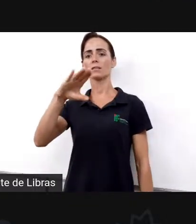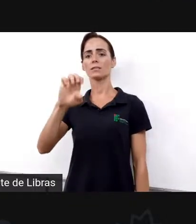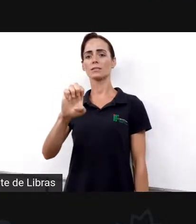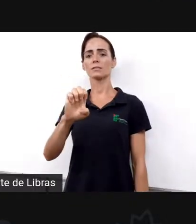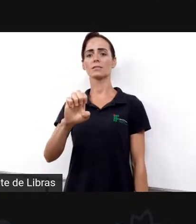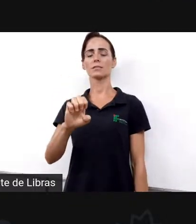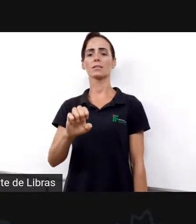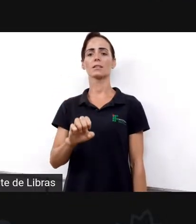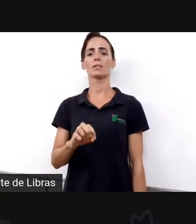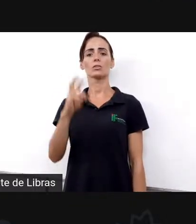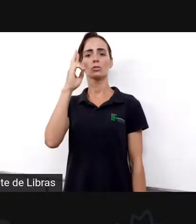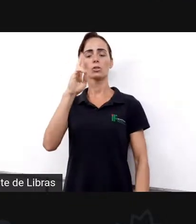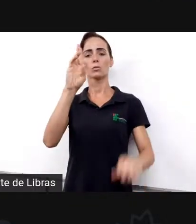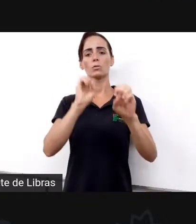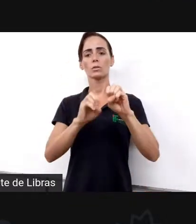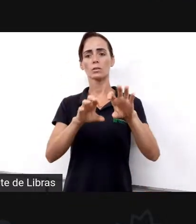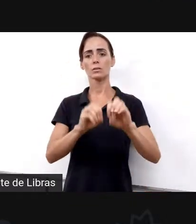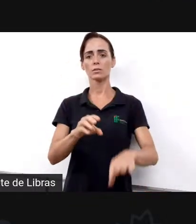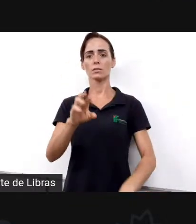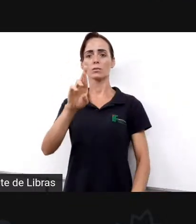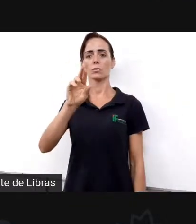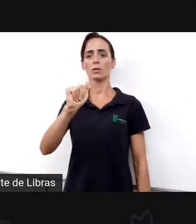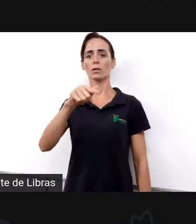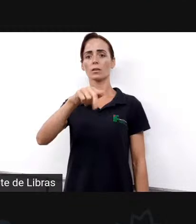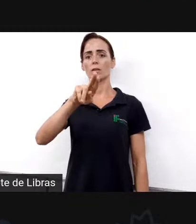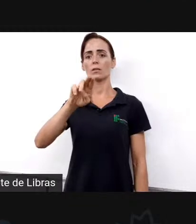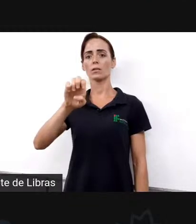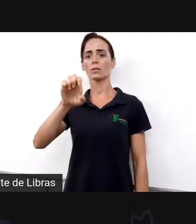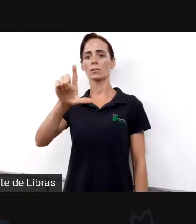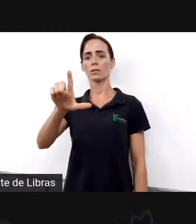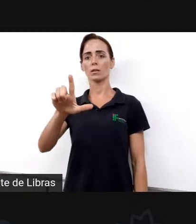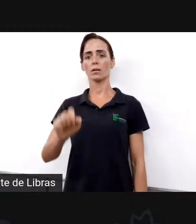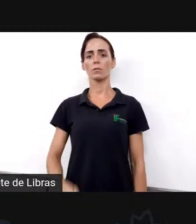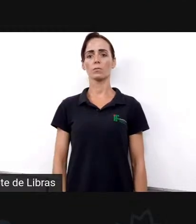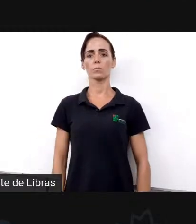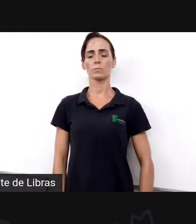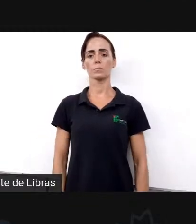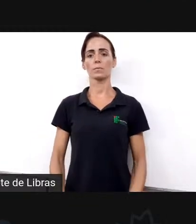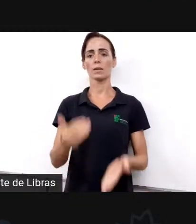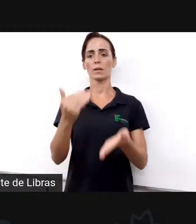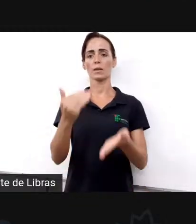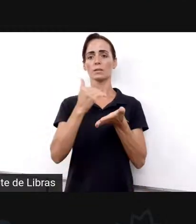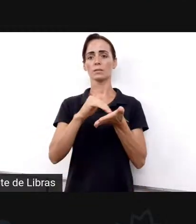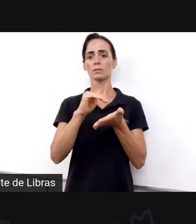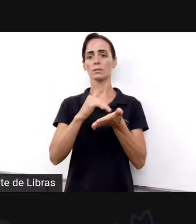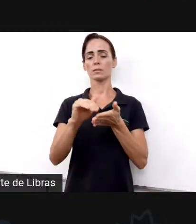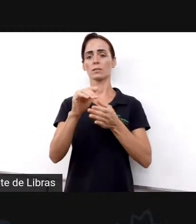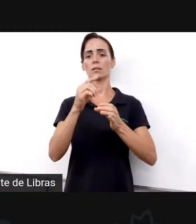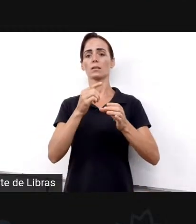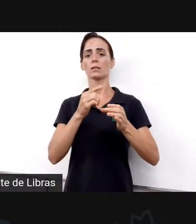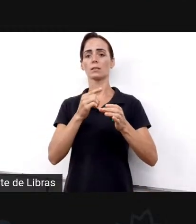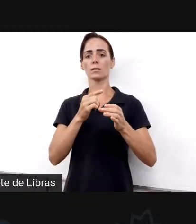Raquel Fernanda Aguilar Canova, nossa ex-secretária de Educação do município de Giruá,